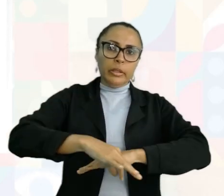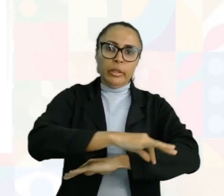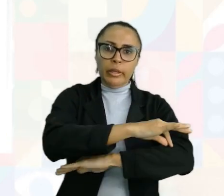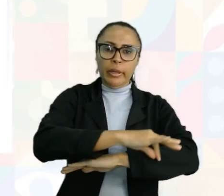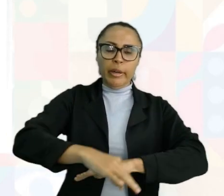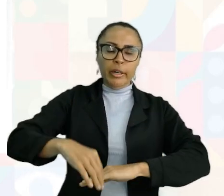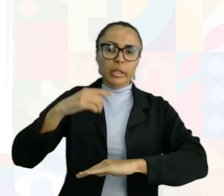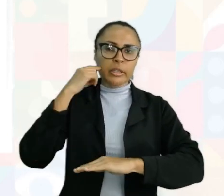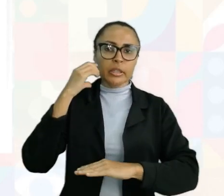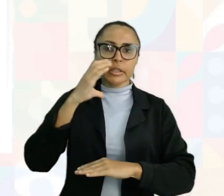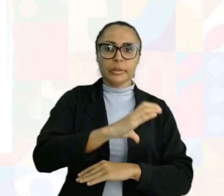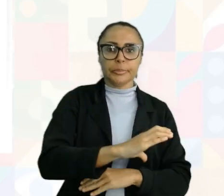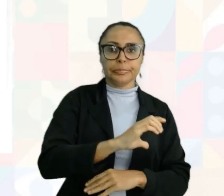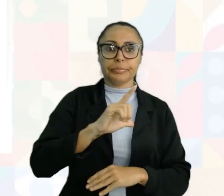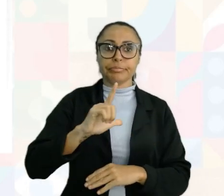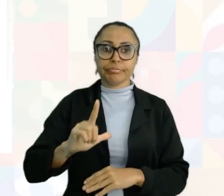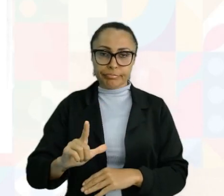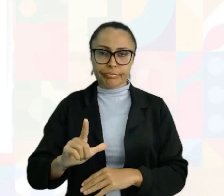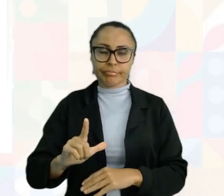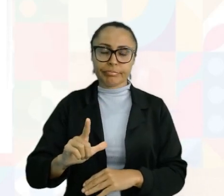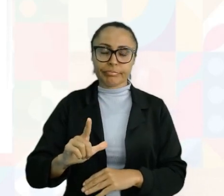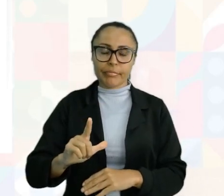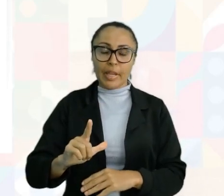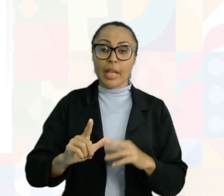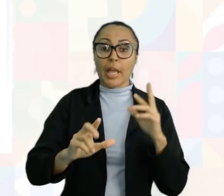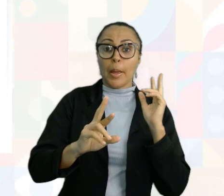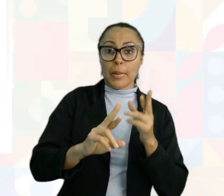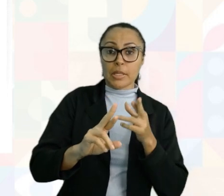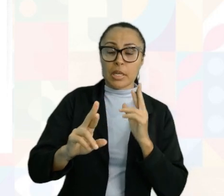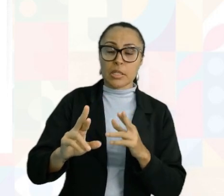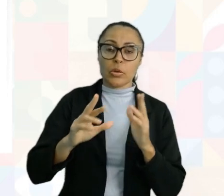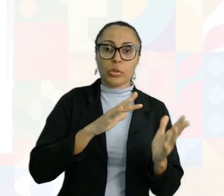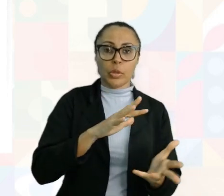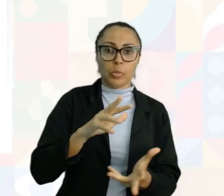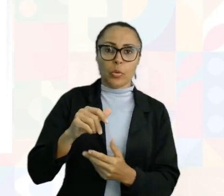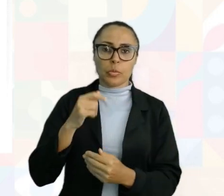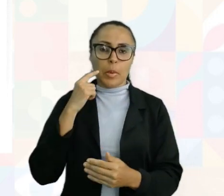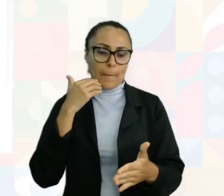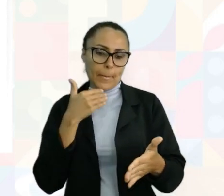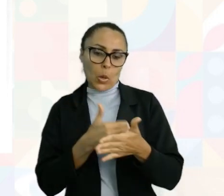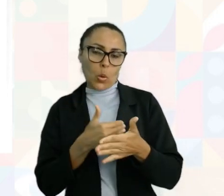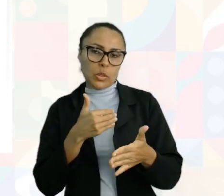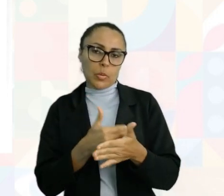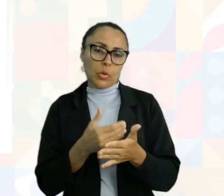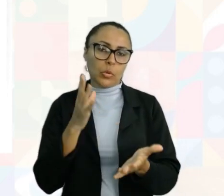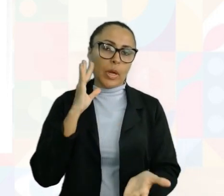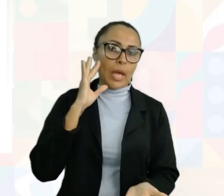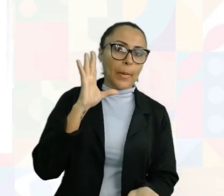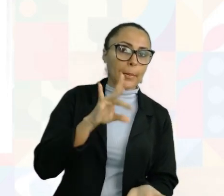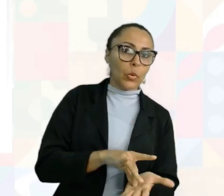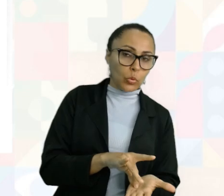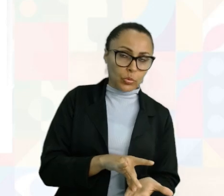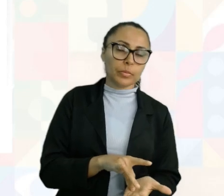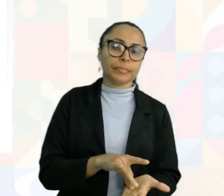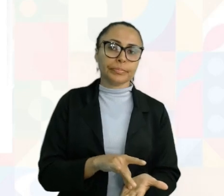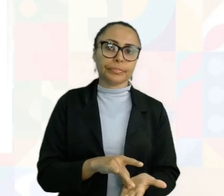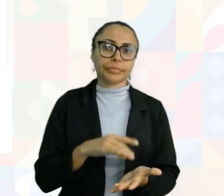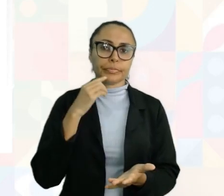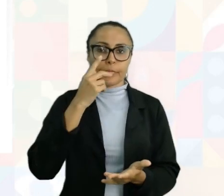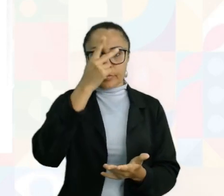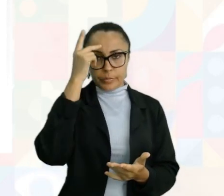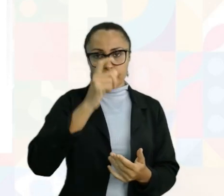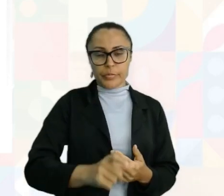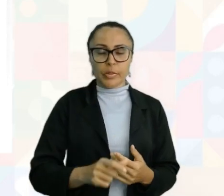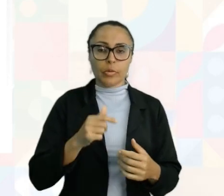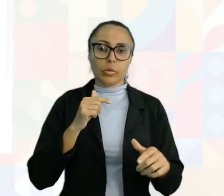ligados ao classicismo, né? E representações de mundo mais próximos do realismo ou do real naturalismo, pessoas vão